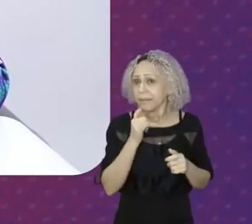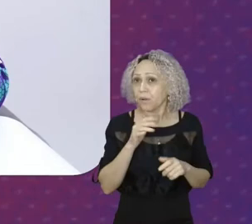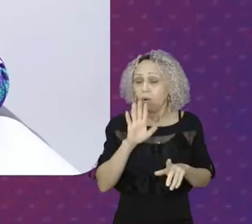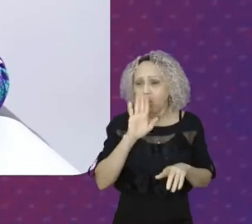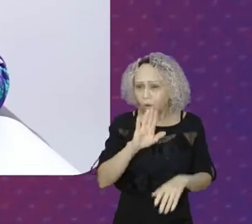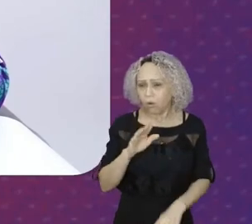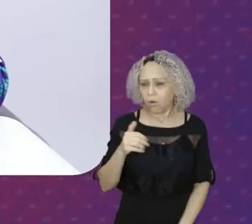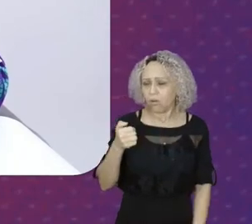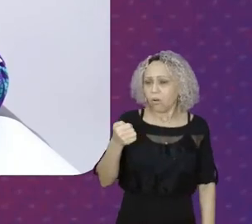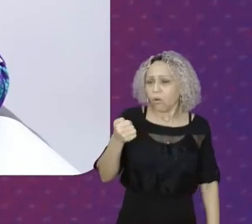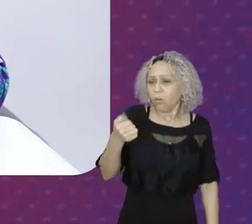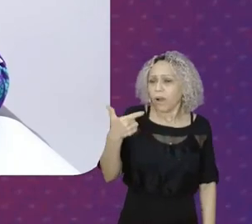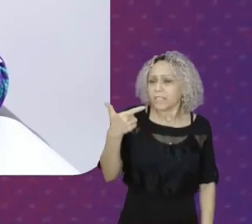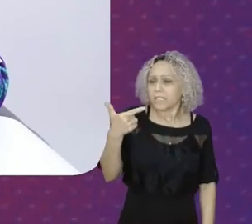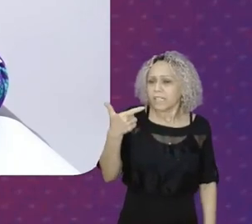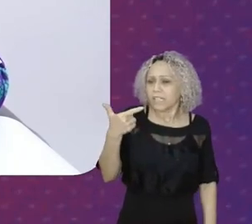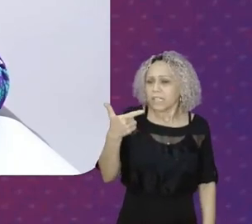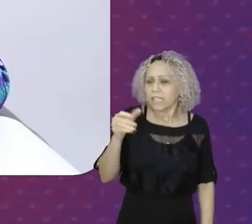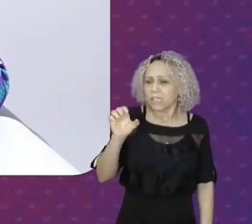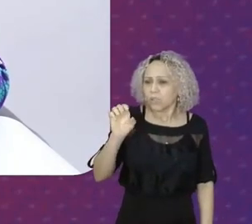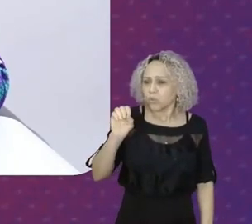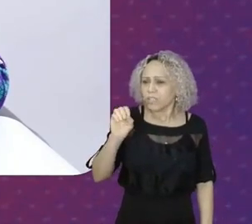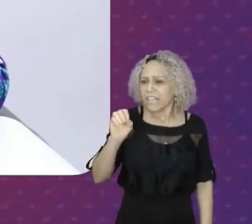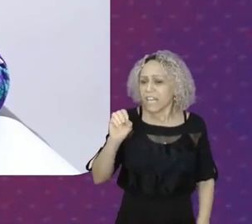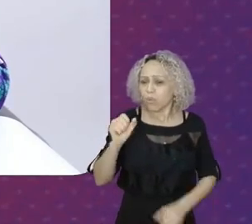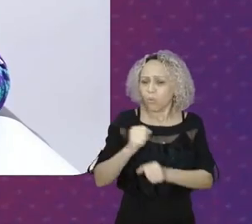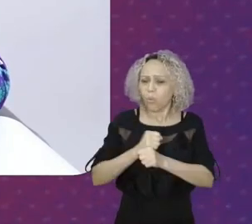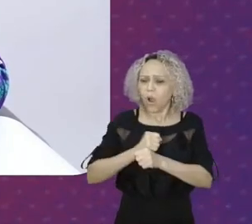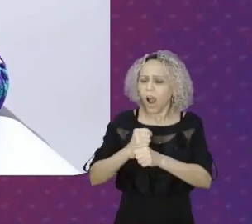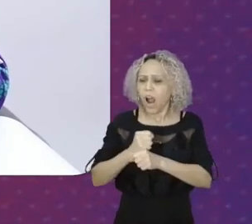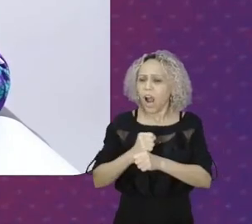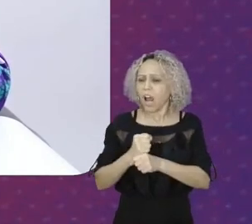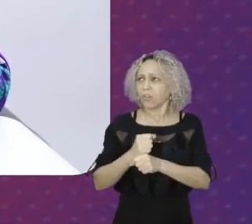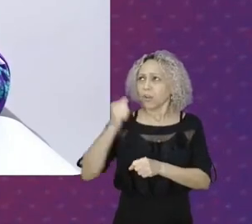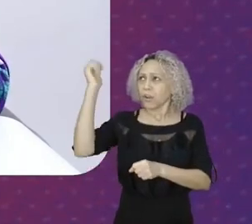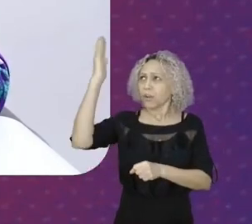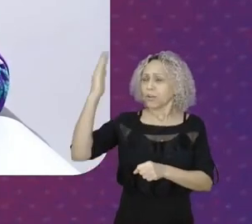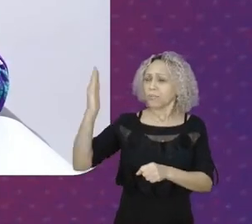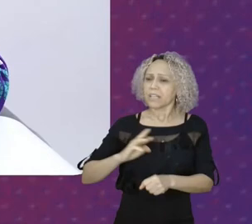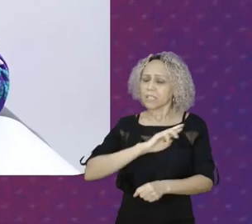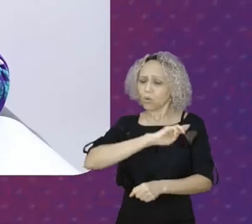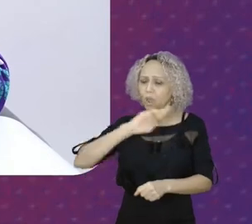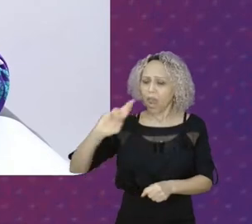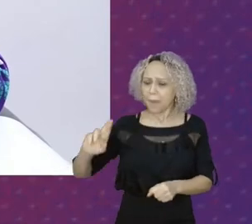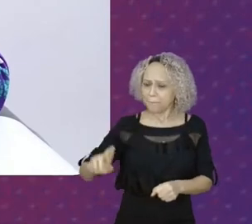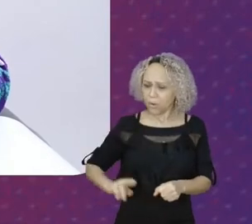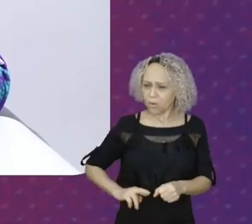de república, né? Mais de